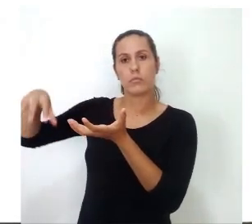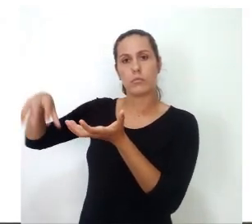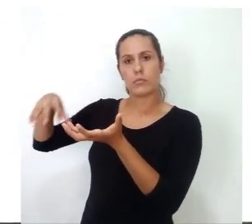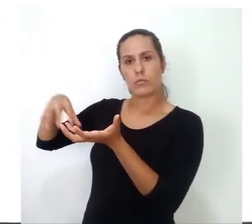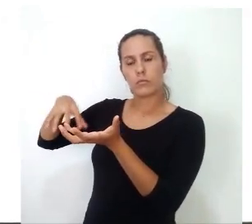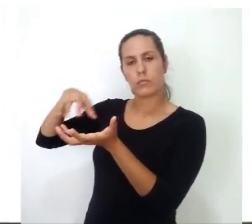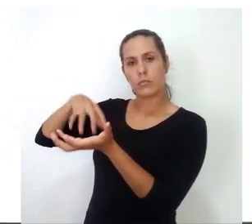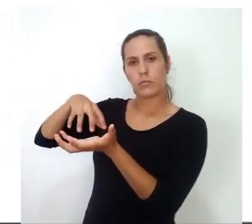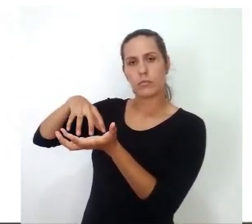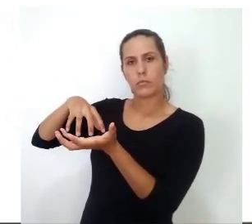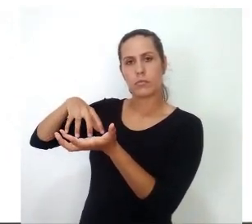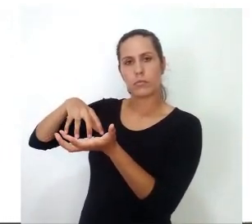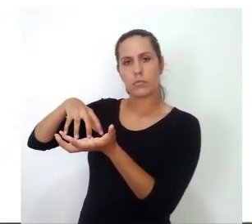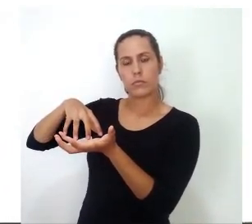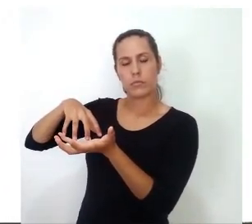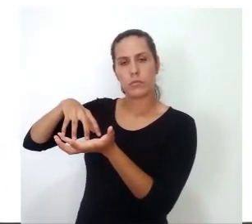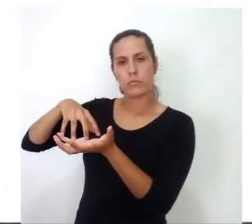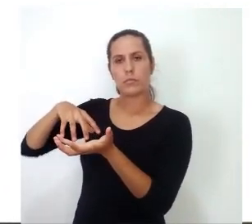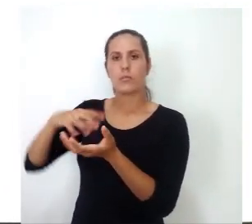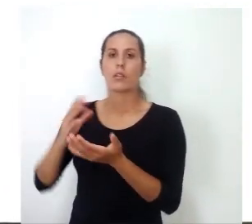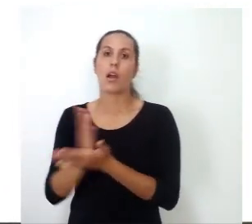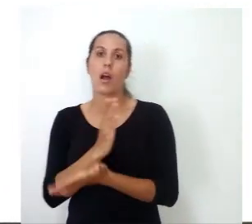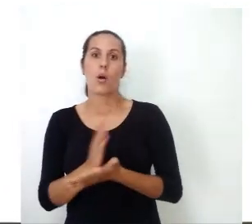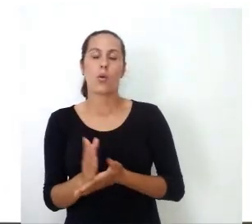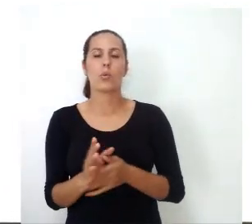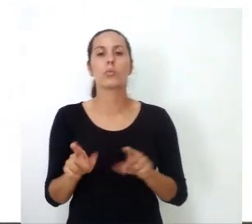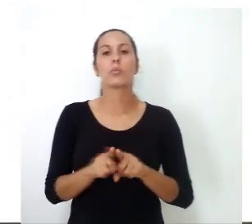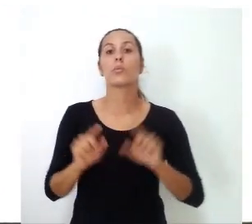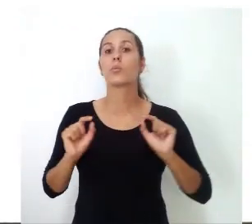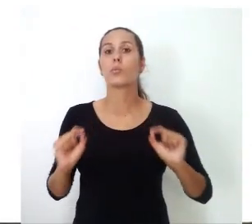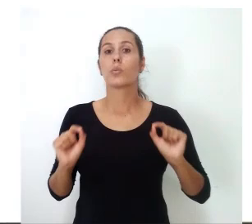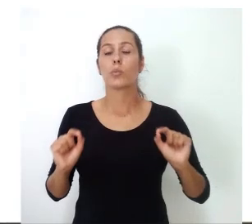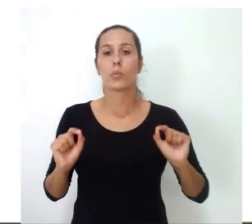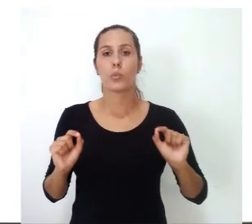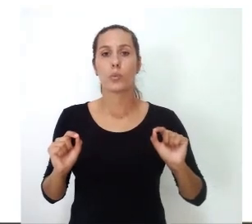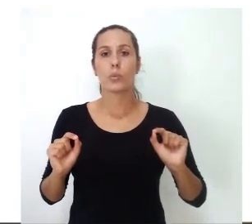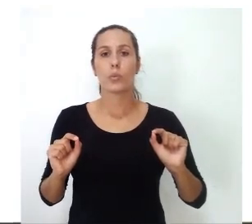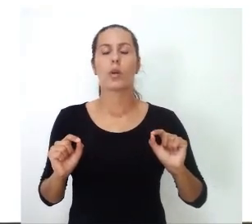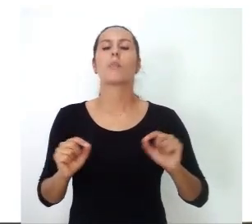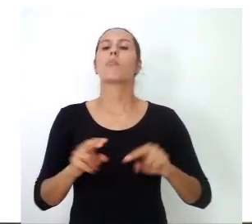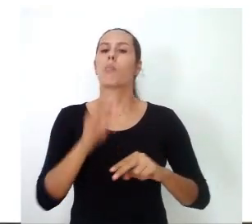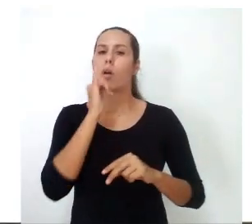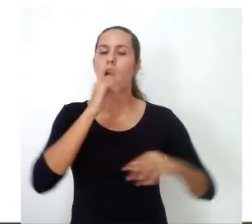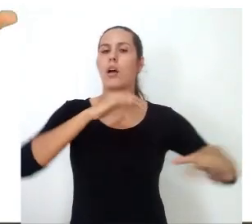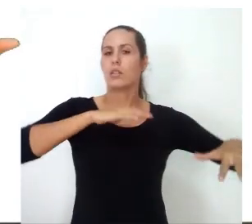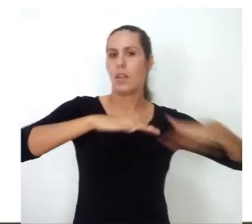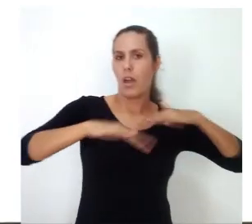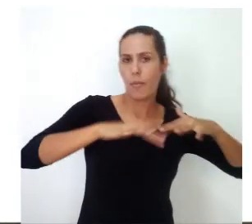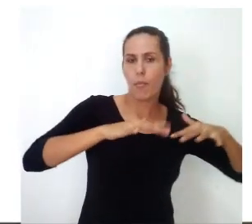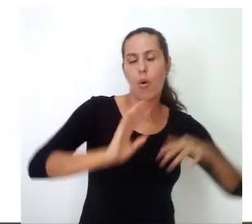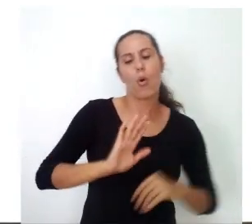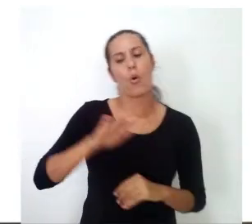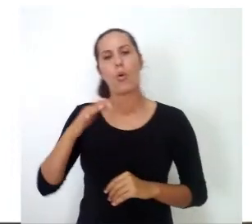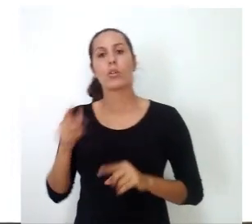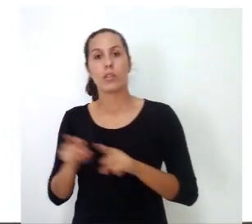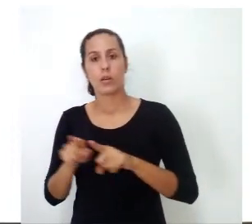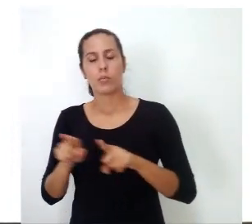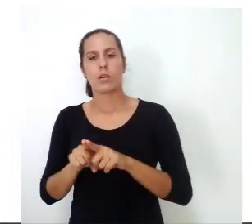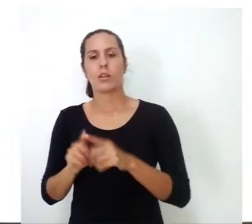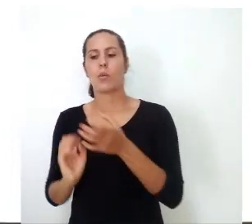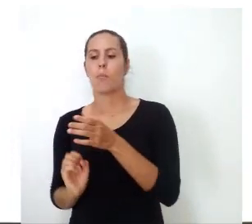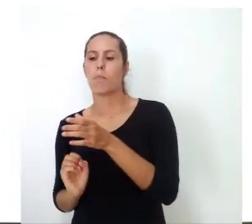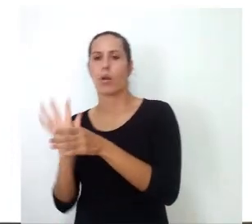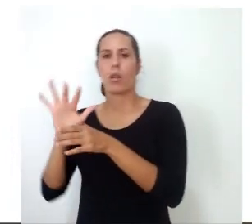flutuando e dando origem a alguns fenômenos, como por exemplo, a gente viu o terremoto e o